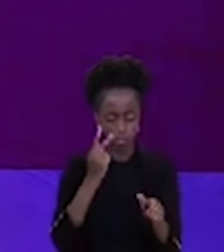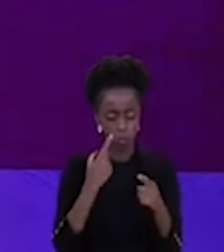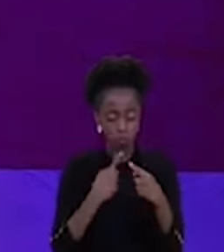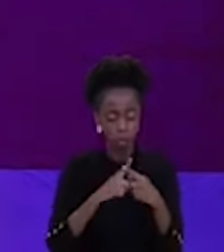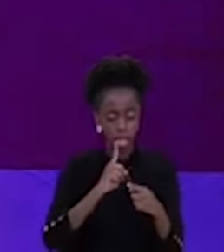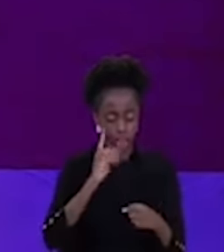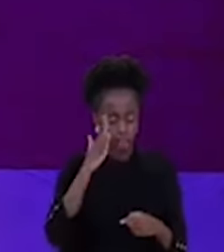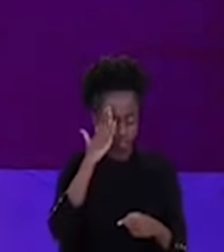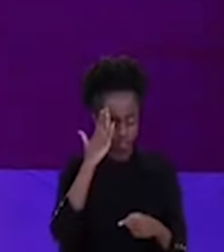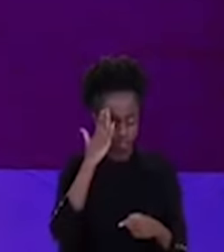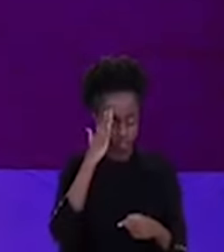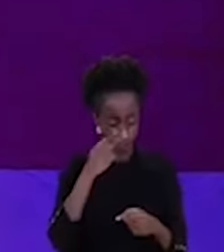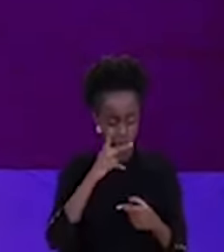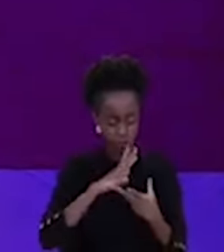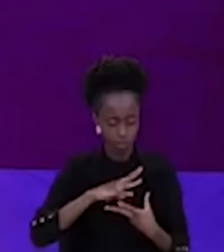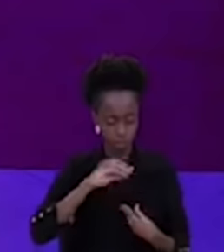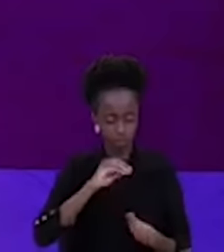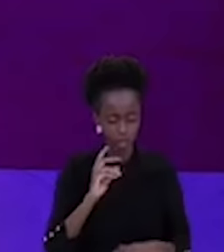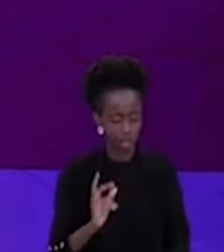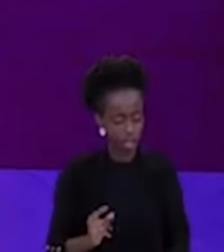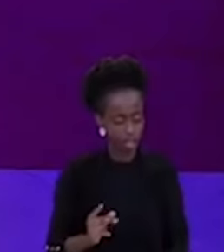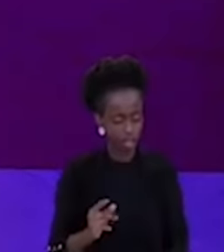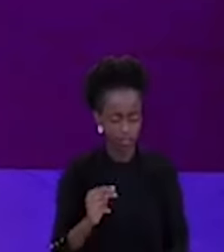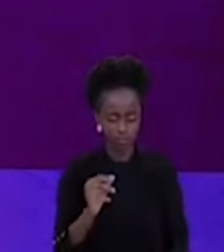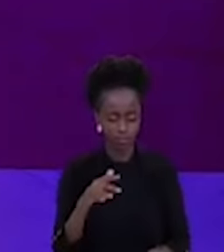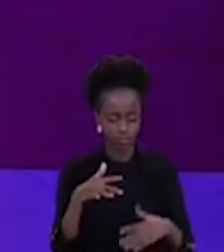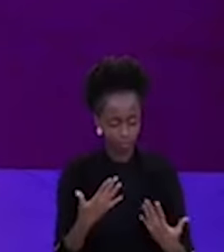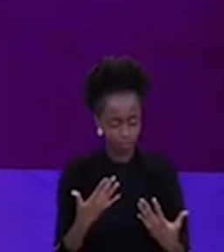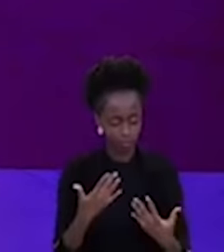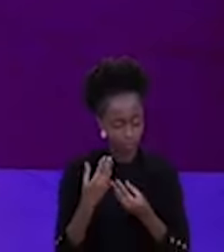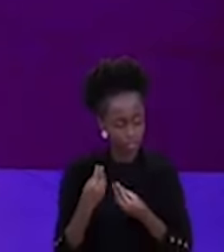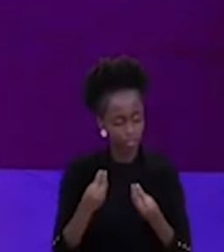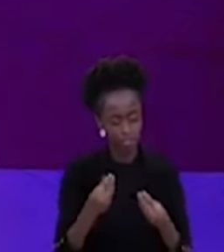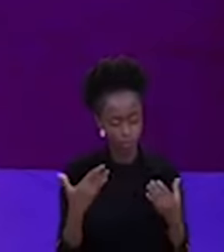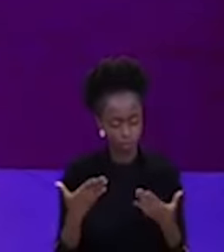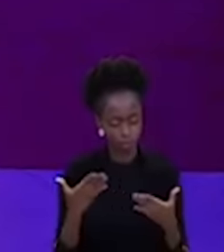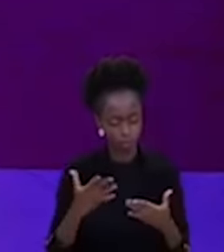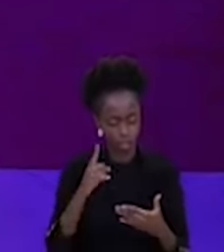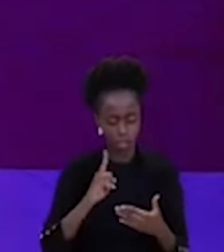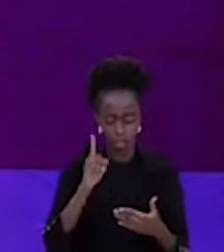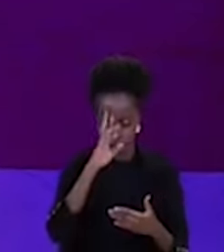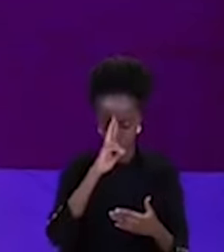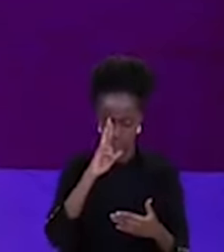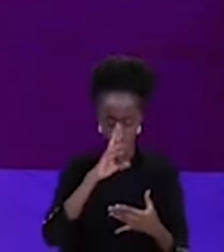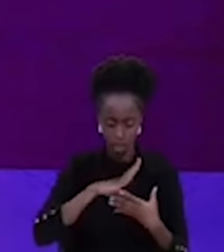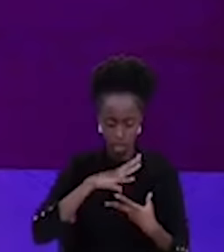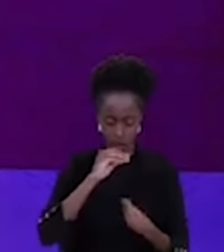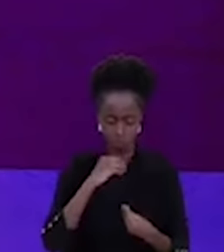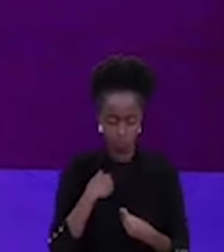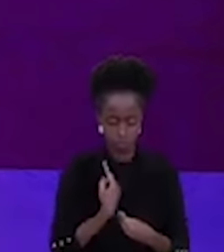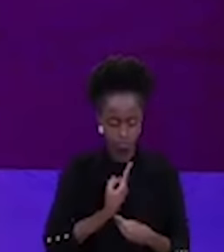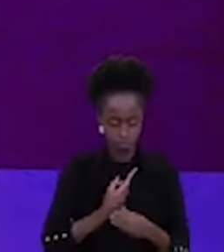sua alma, como a minha, é eterna. Receba aí agora, meu Deus, a nossa alma nos